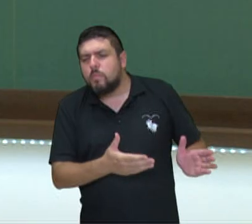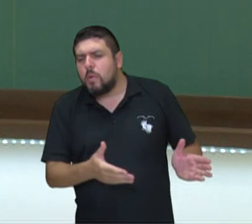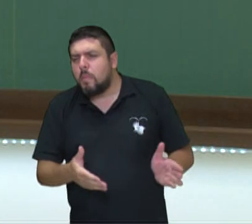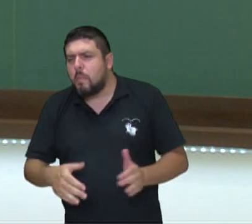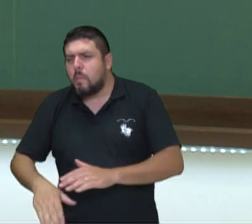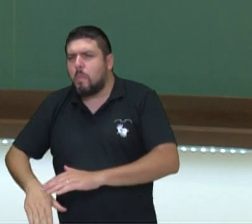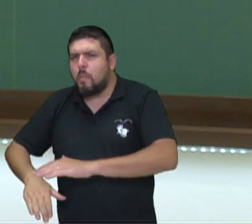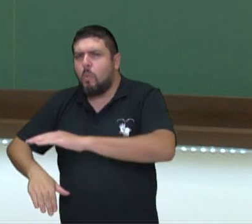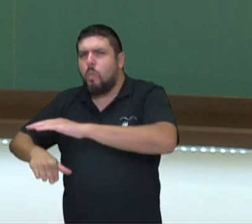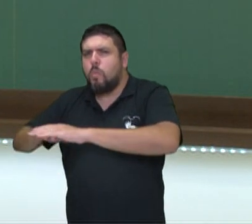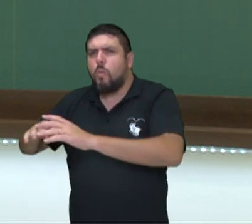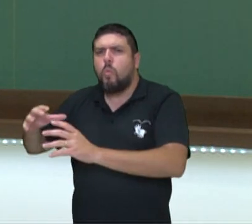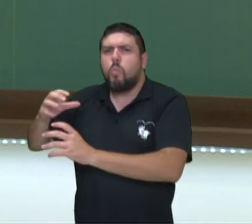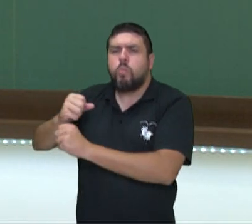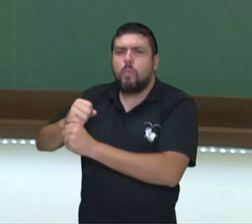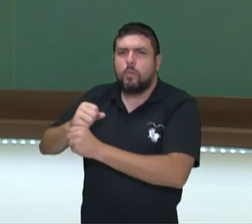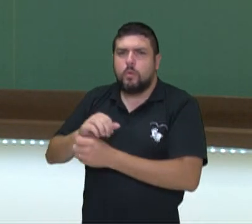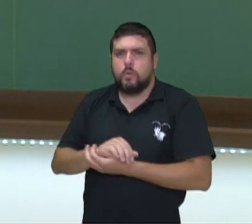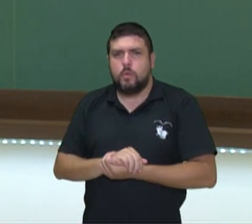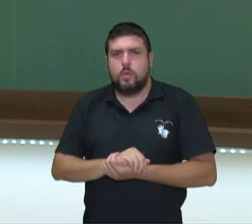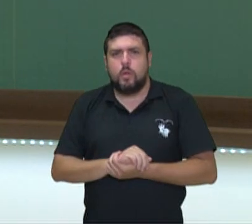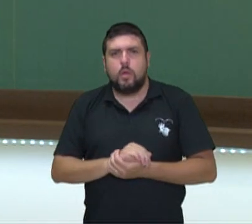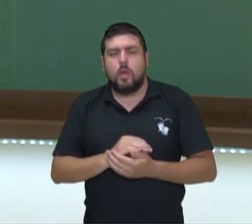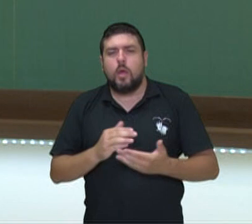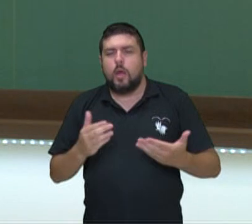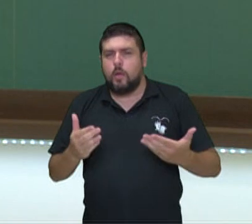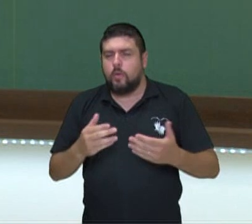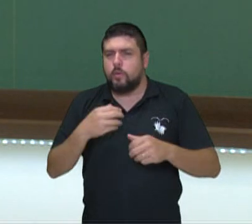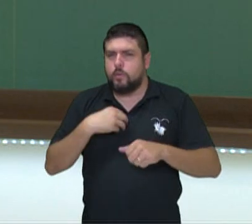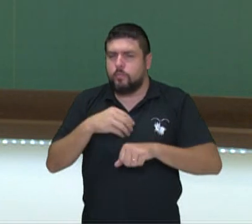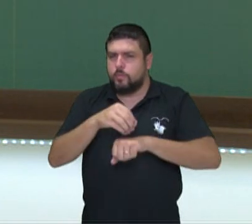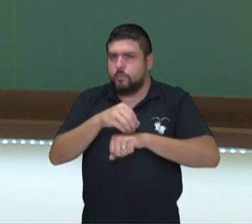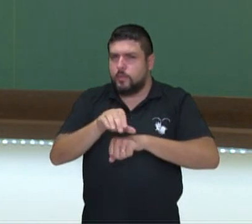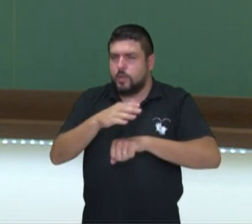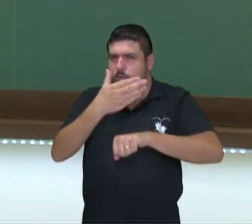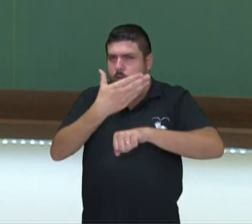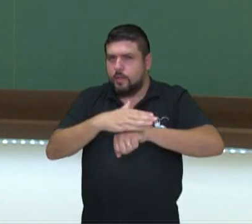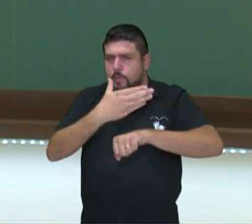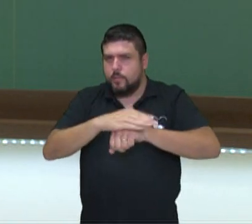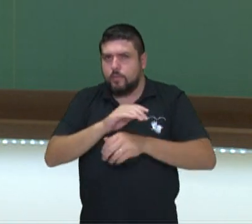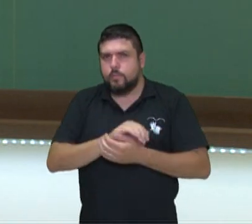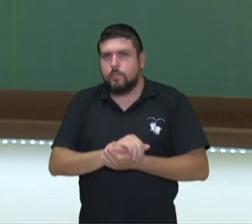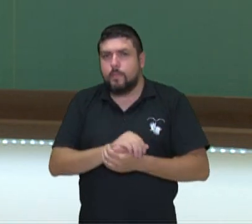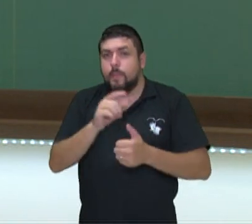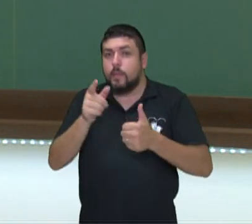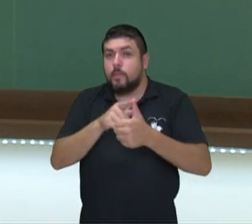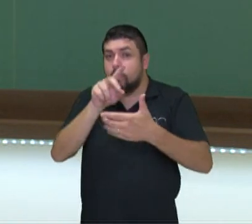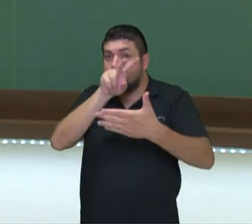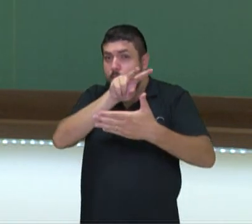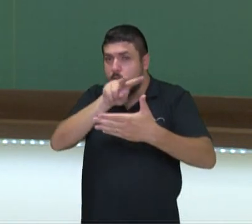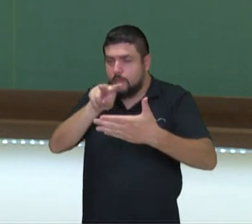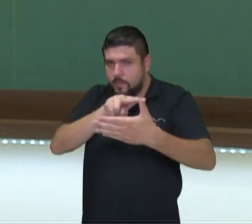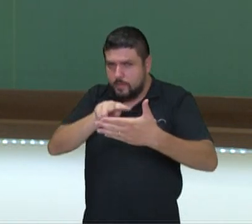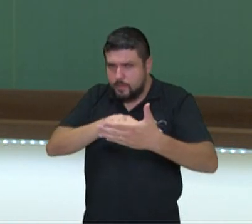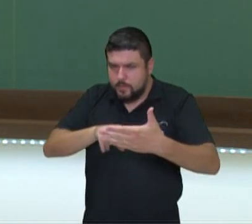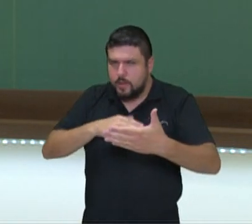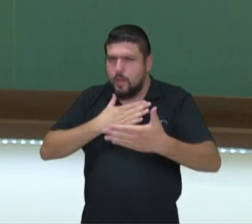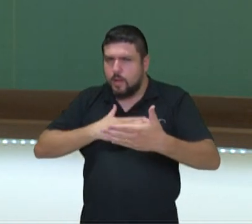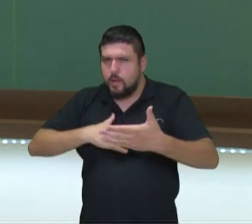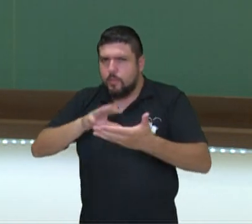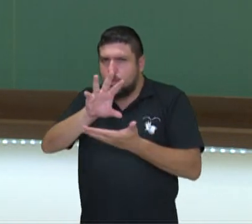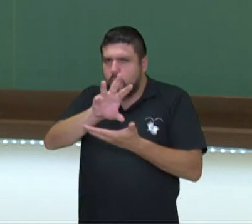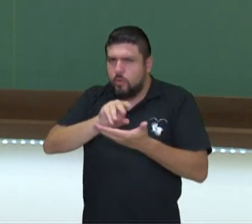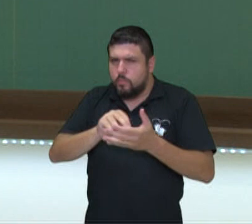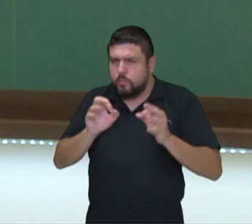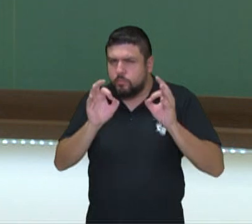enunciado do nosso primeiro exercício desta aula, tá? Vamos dar uma praticadinha nisso. Leia esse enunciado, copie ele direitinho